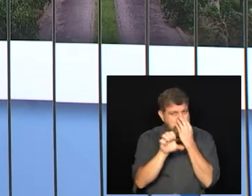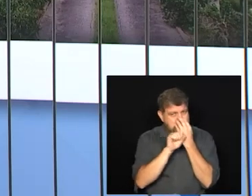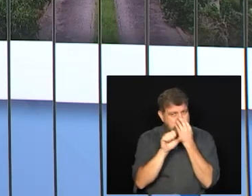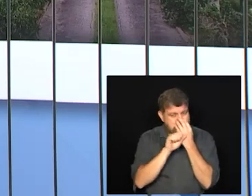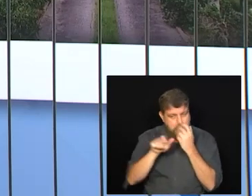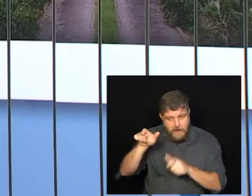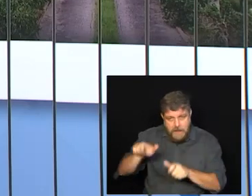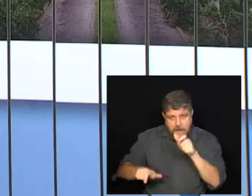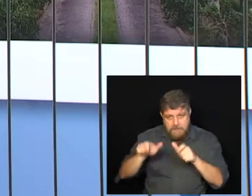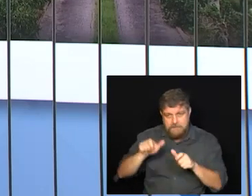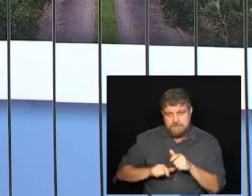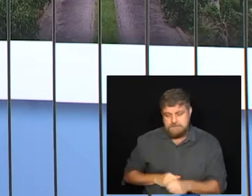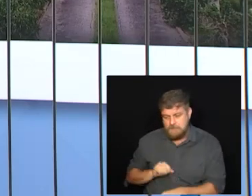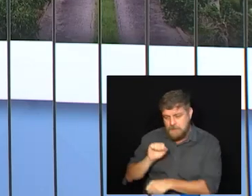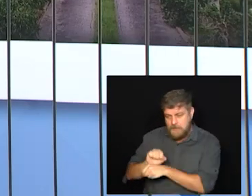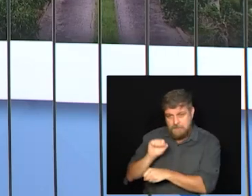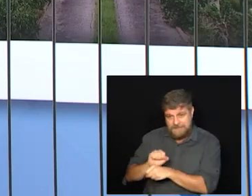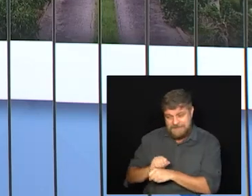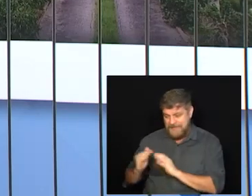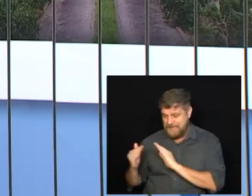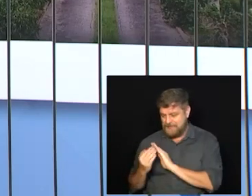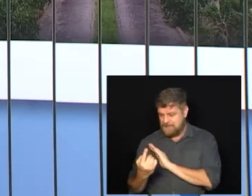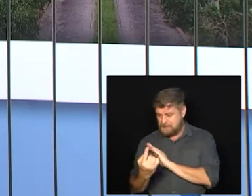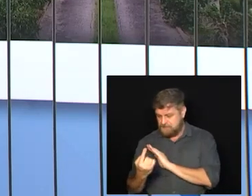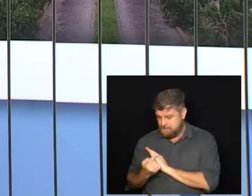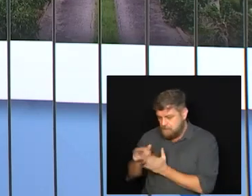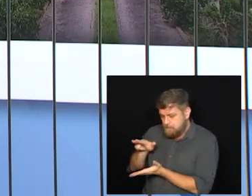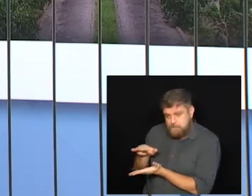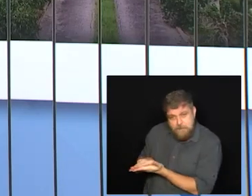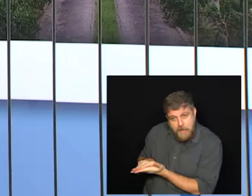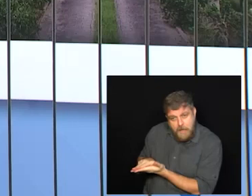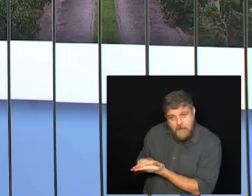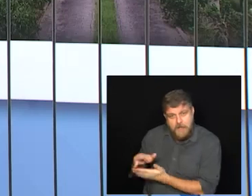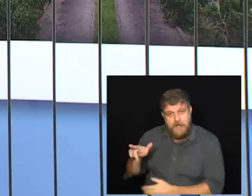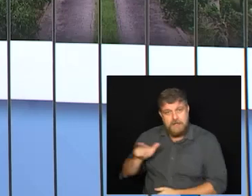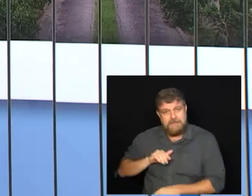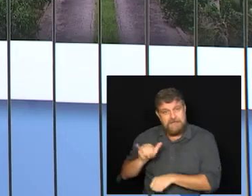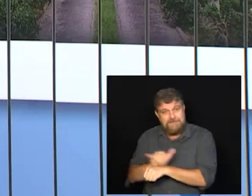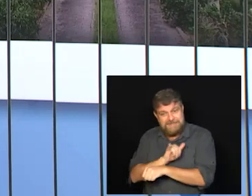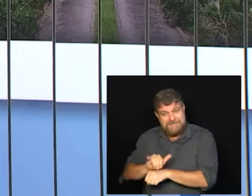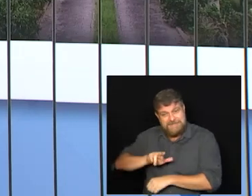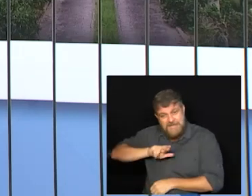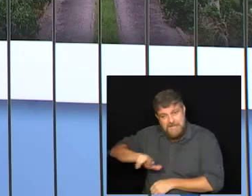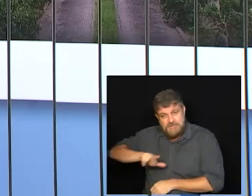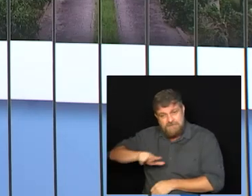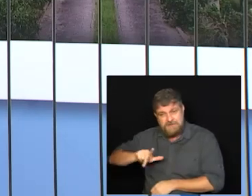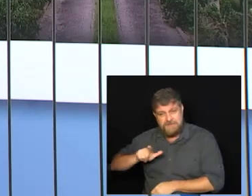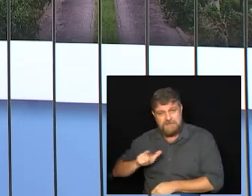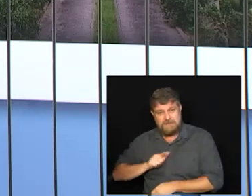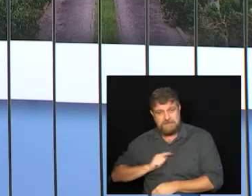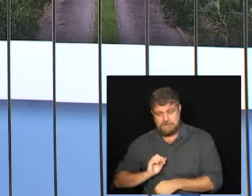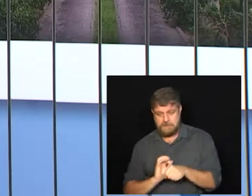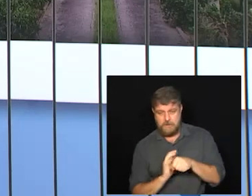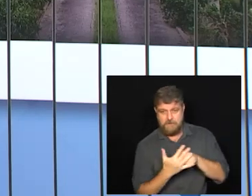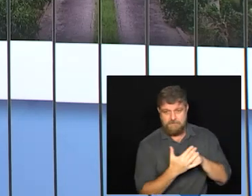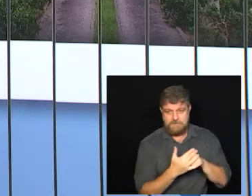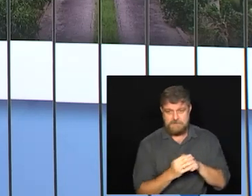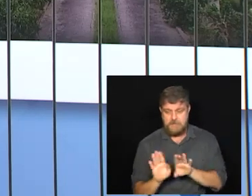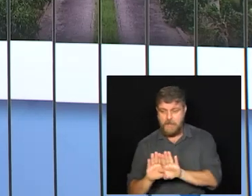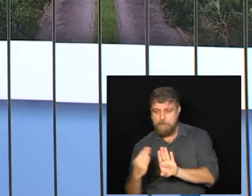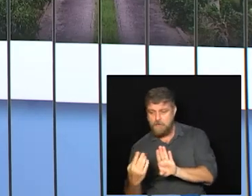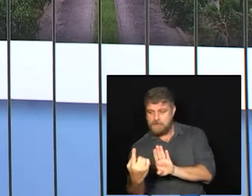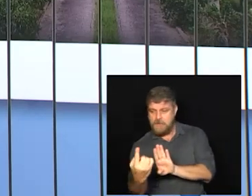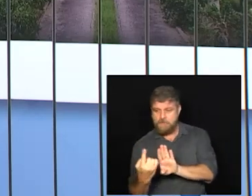paciente termine o atendimento em casa, além de um modo diferente de entrada de pacientes Covid e não